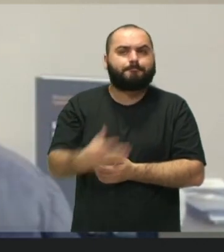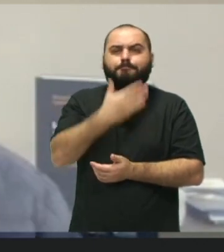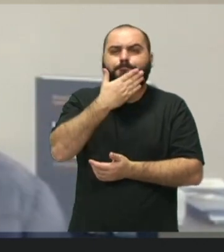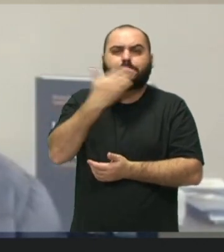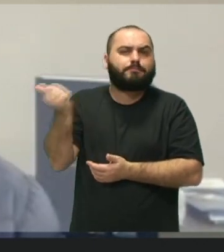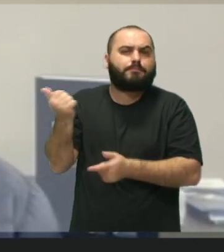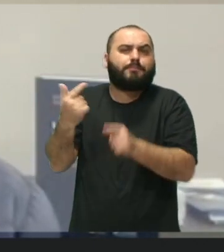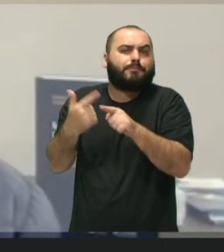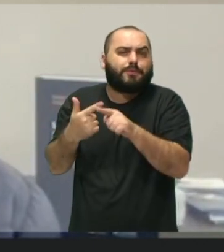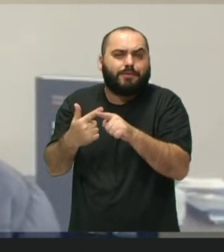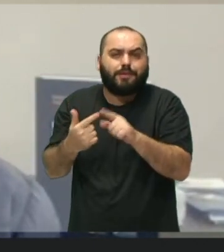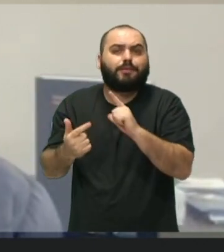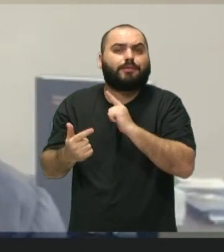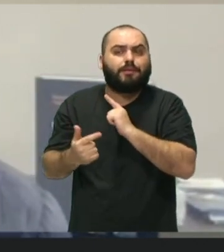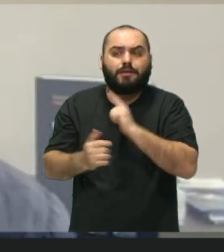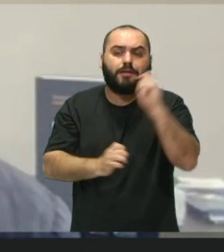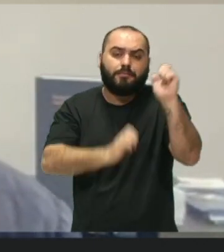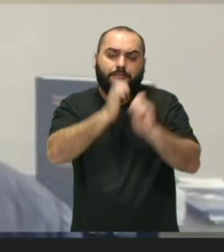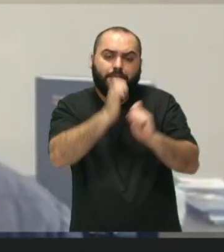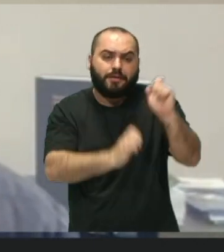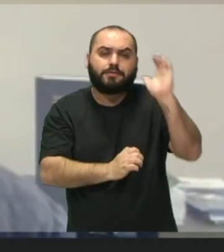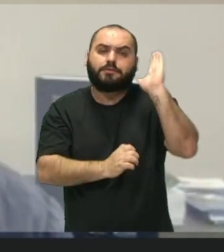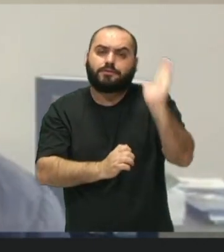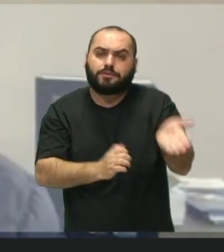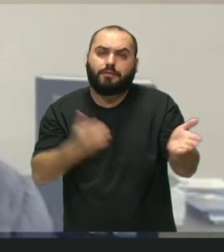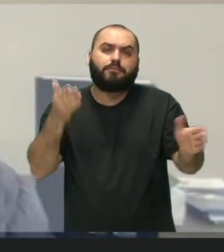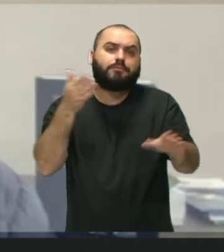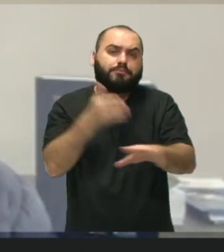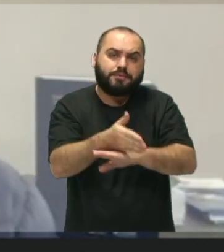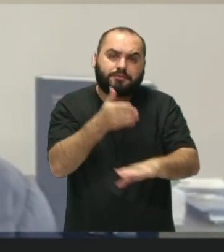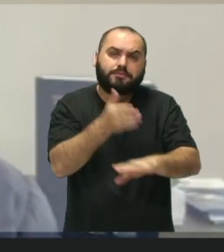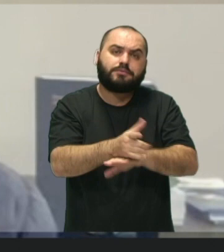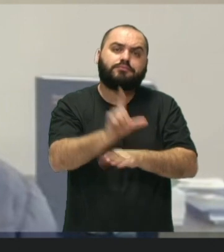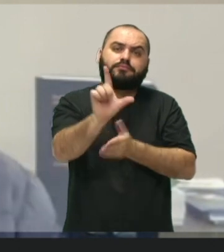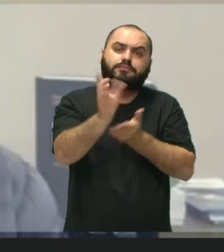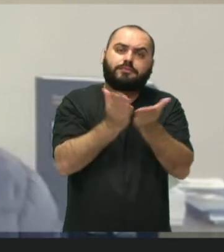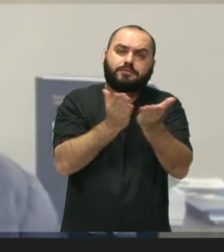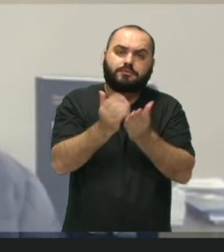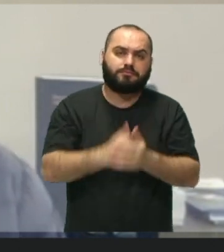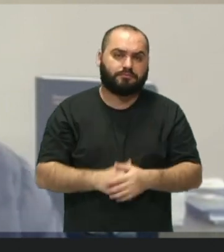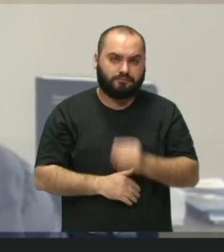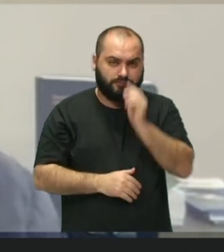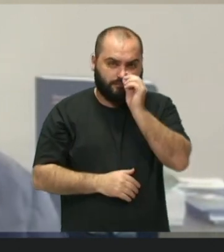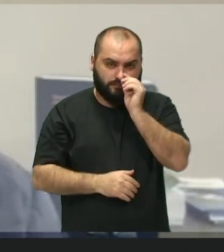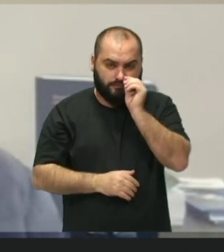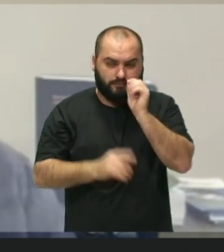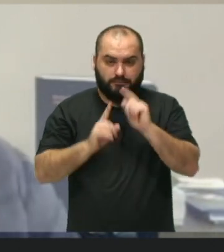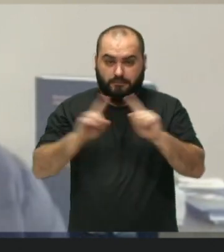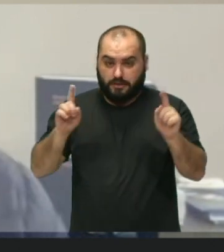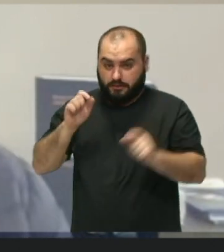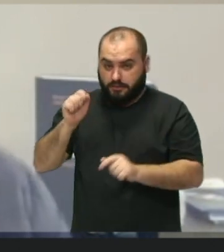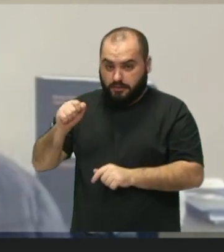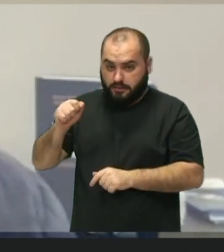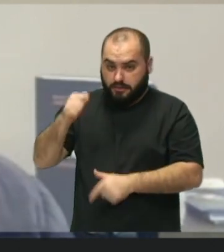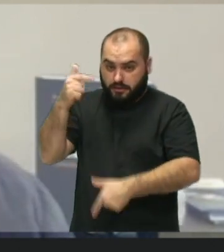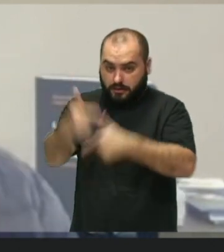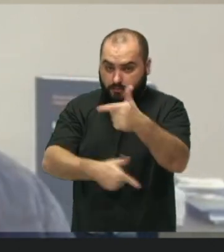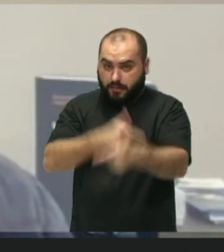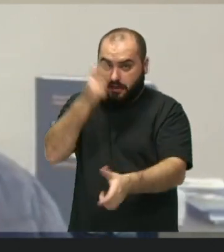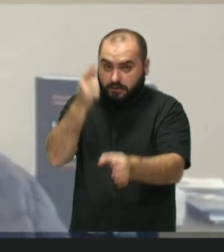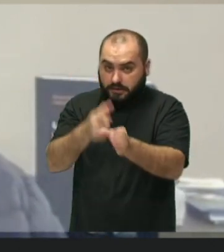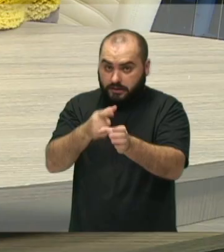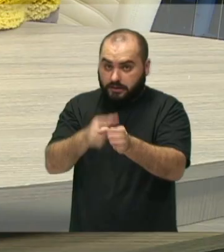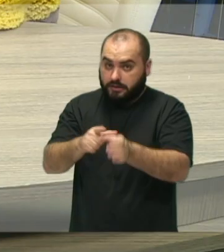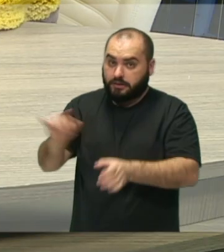até porque pode ter na sala empresas que já participam de licitação. Né? O único filtro é do ramo de atividade da cidade de